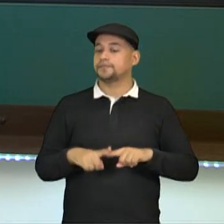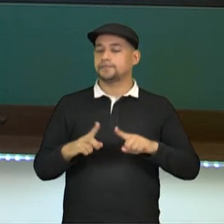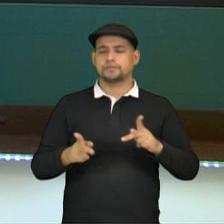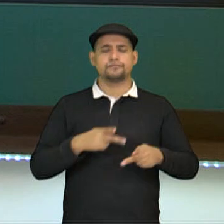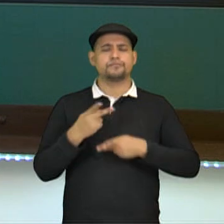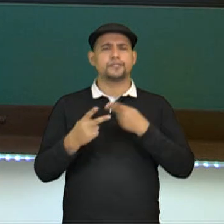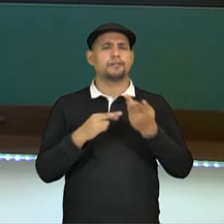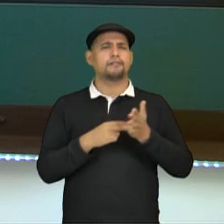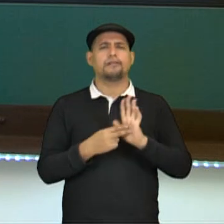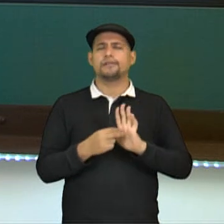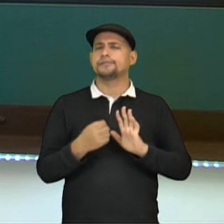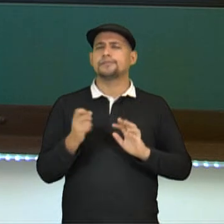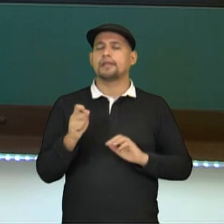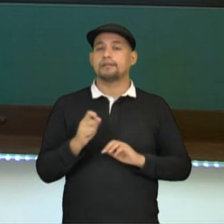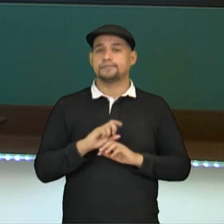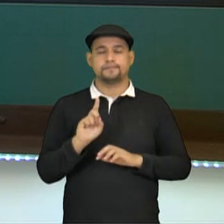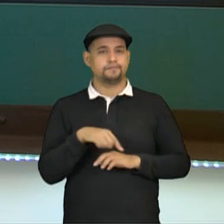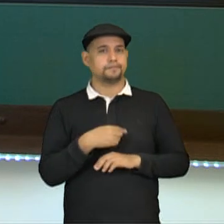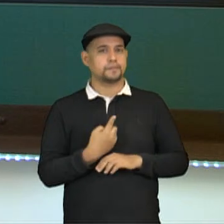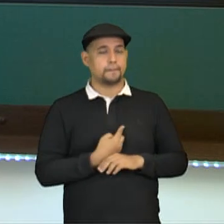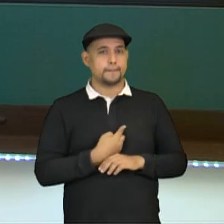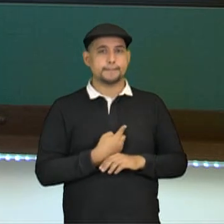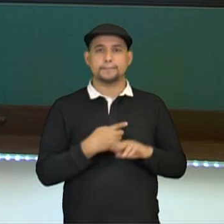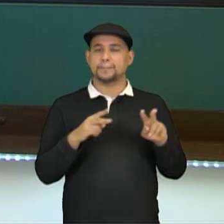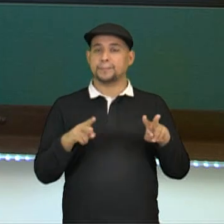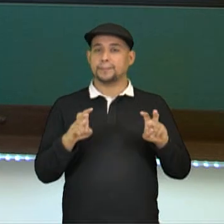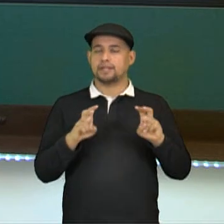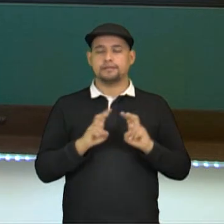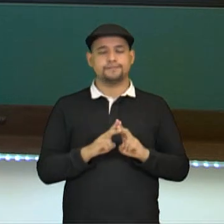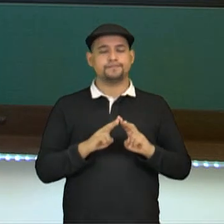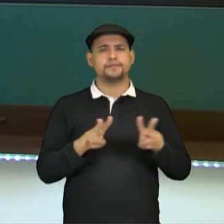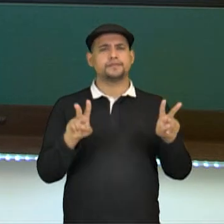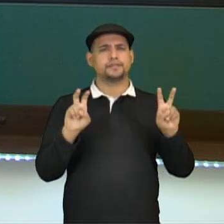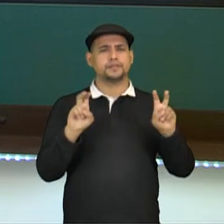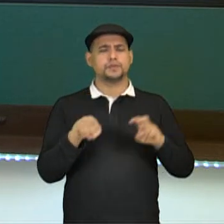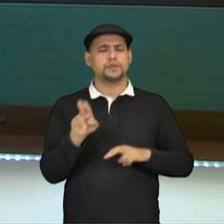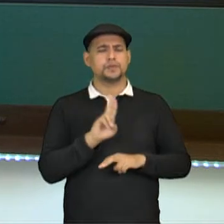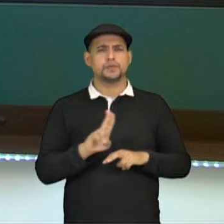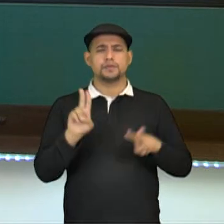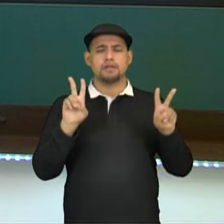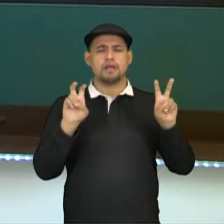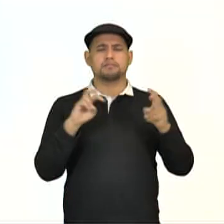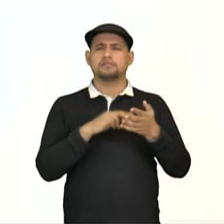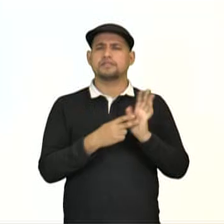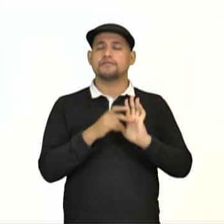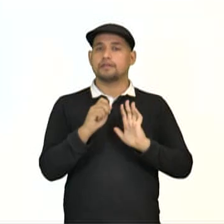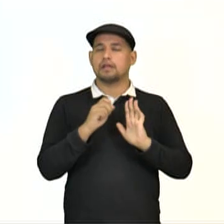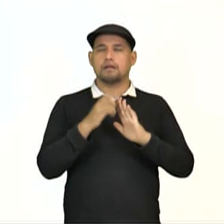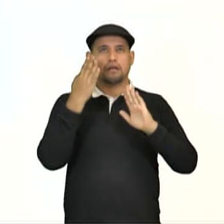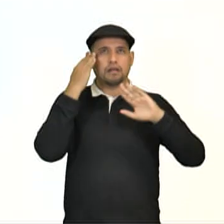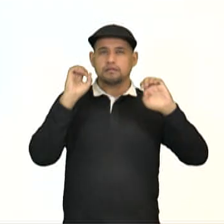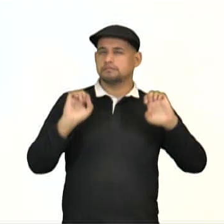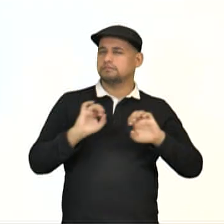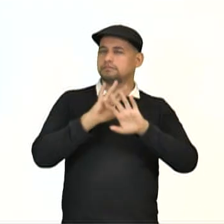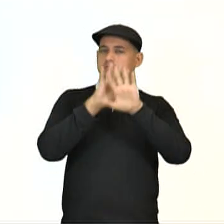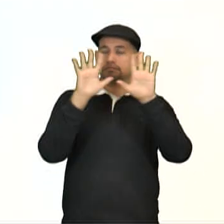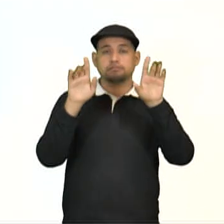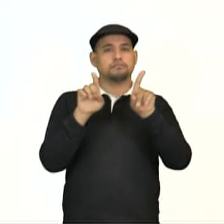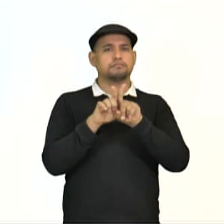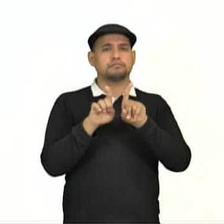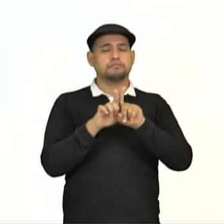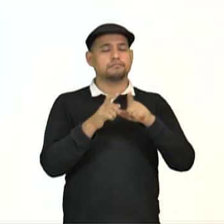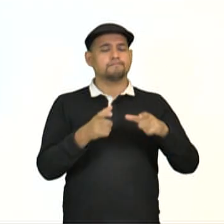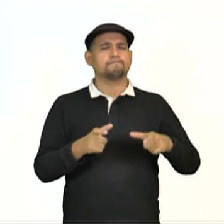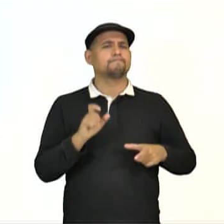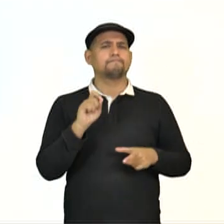fala está mencionada para nós entre aspas. Então, a utilização das aspas serve para ilustrar uma citação,